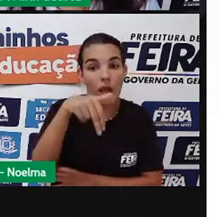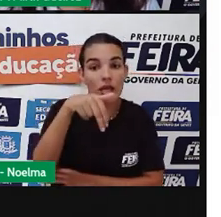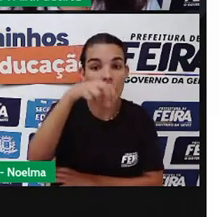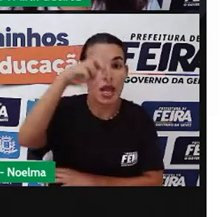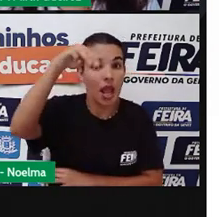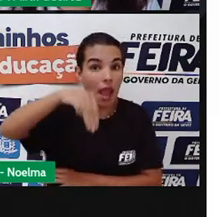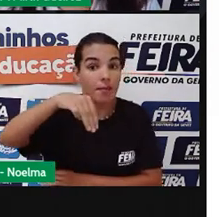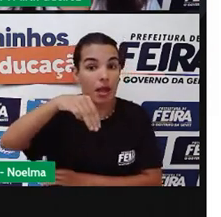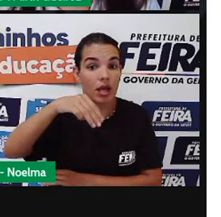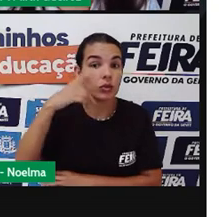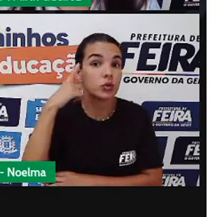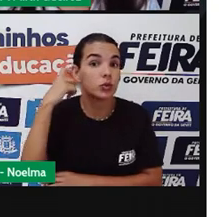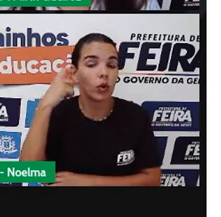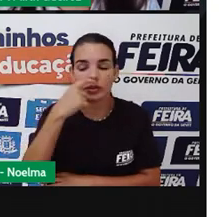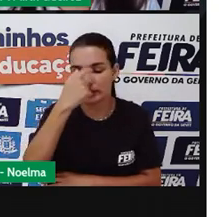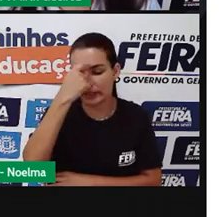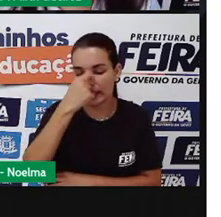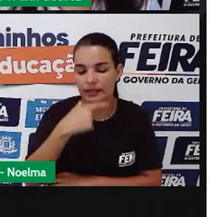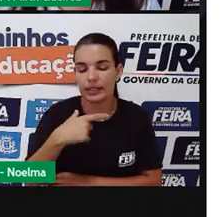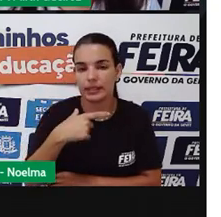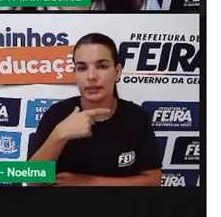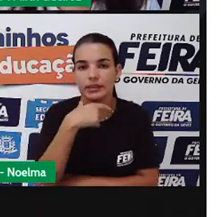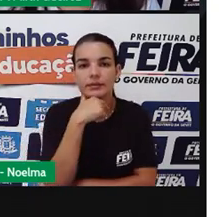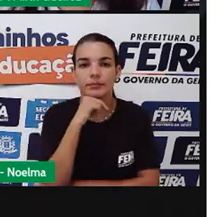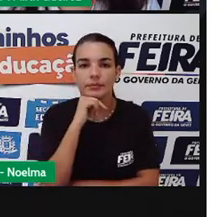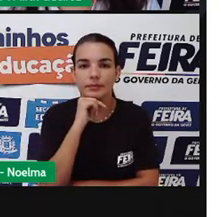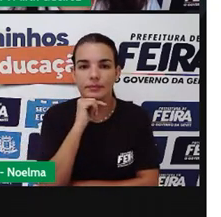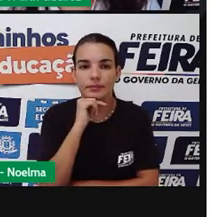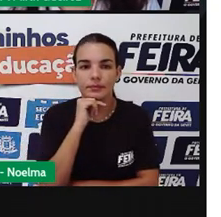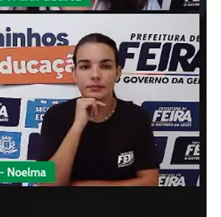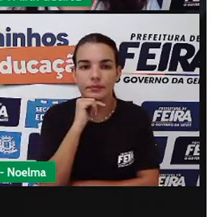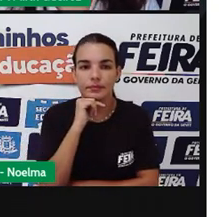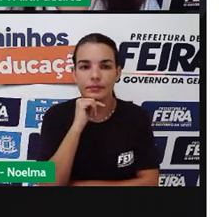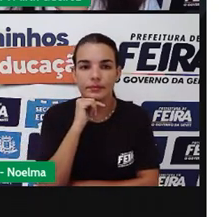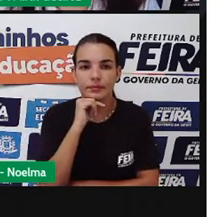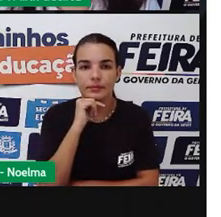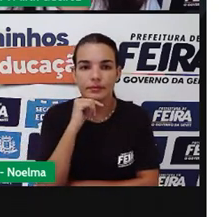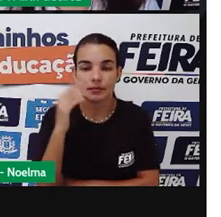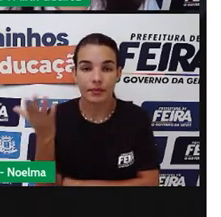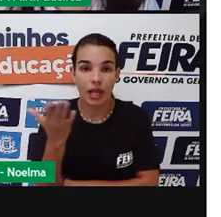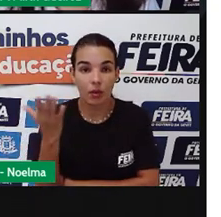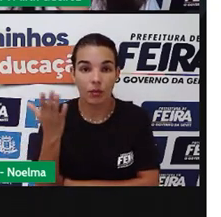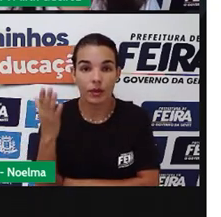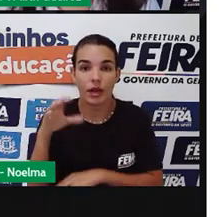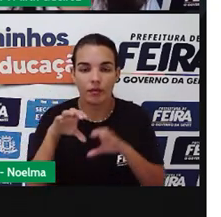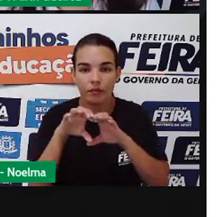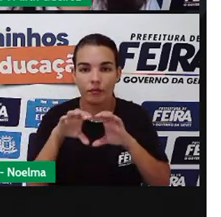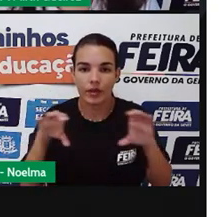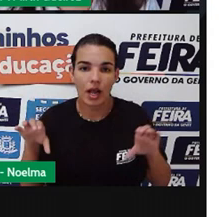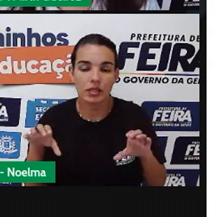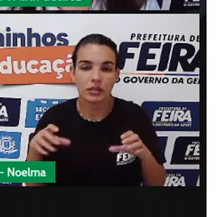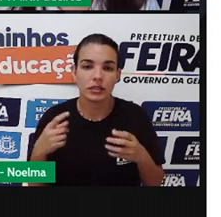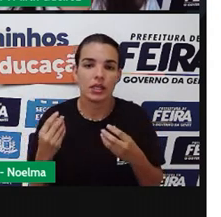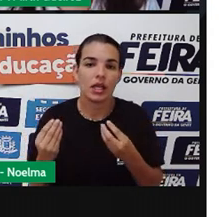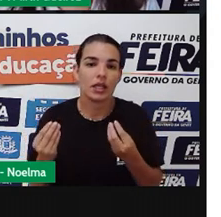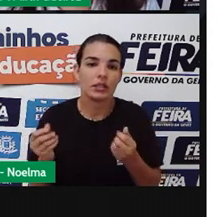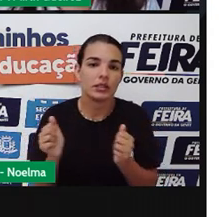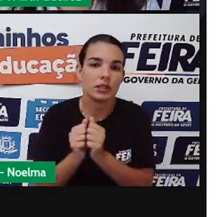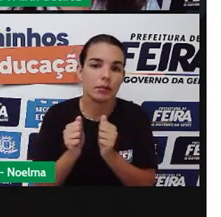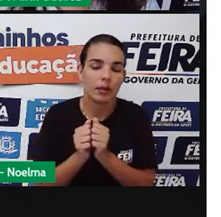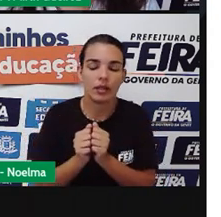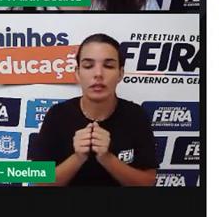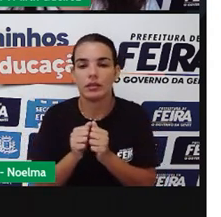N e M com sons nasais, certo? Frase com correspondência regulares